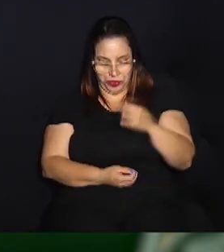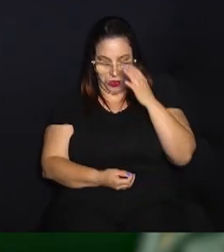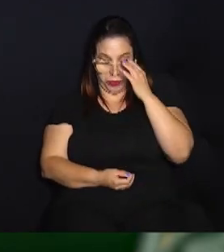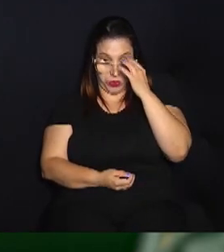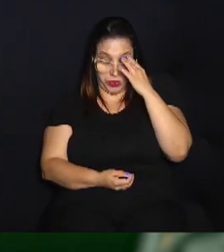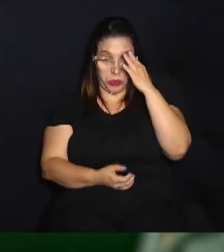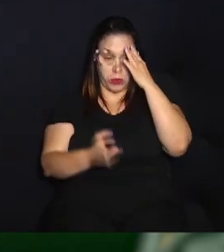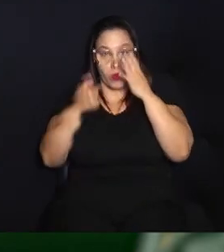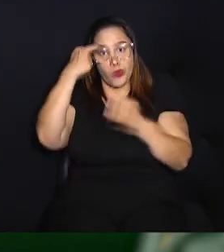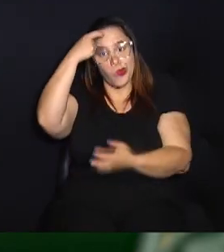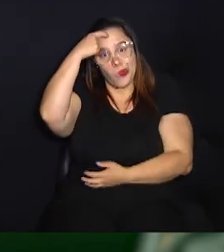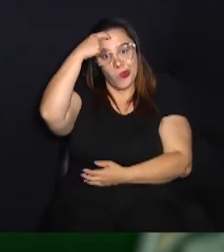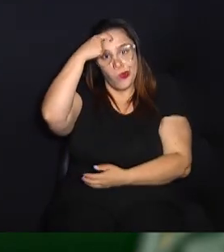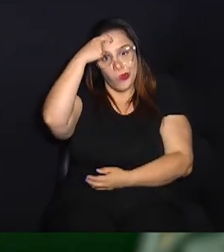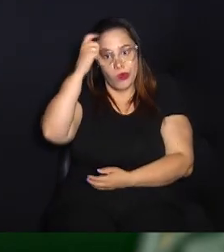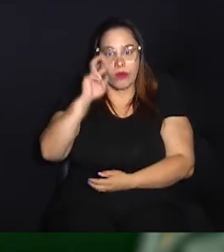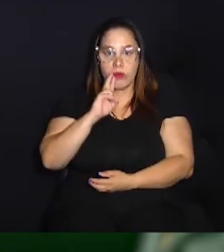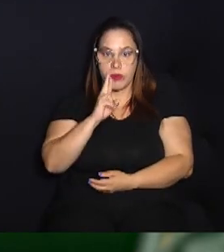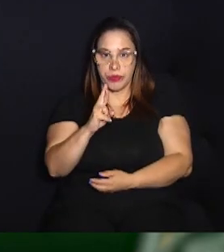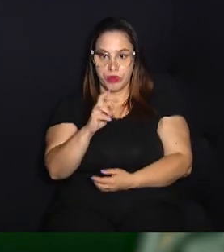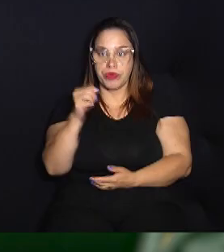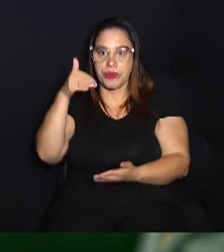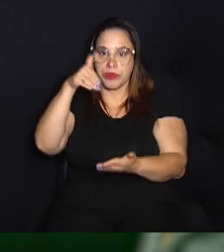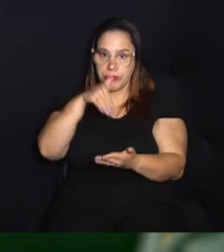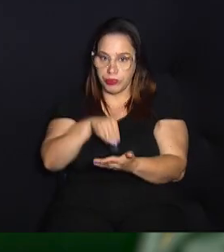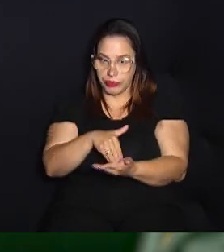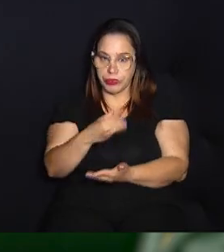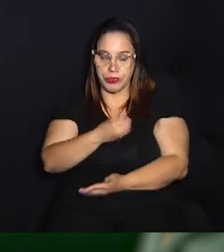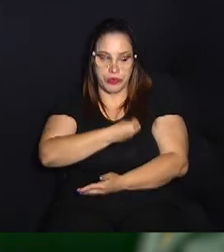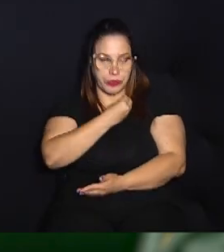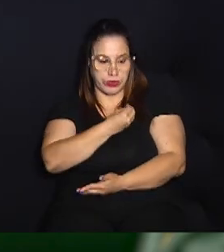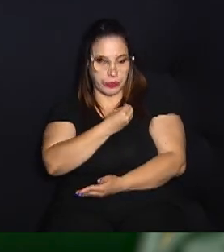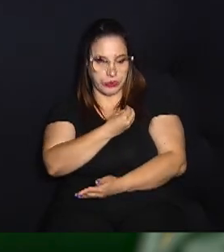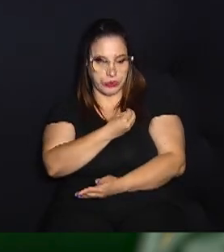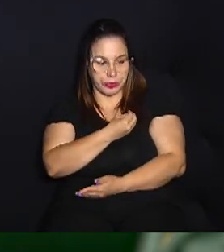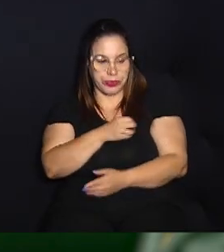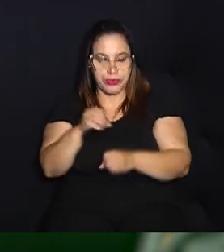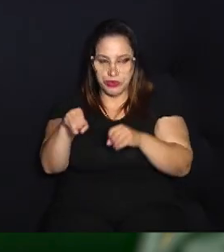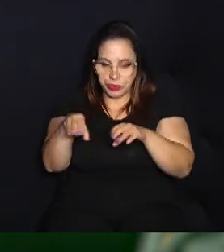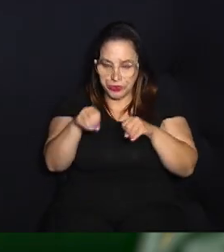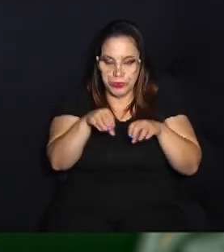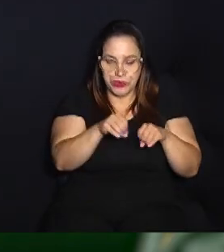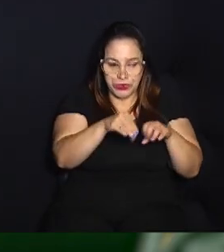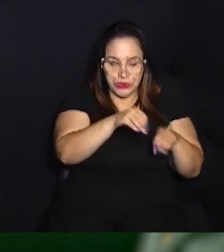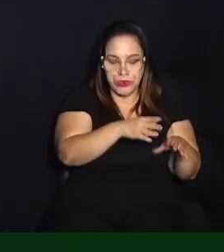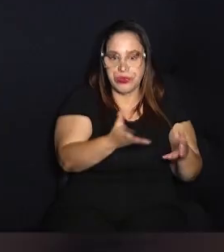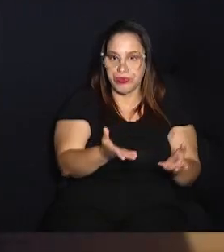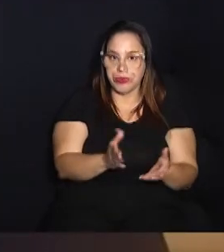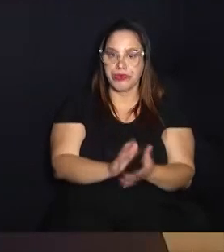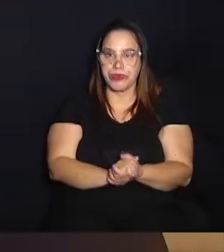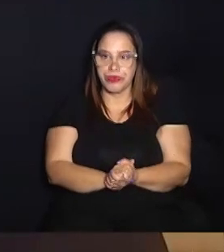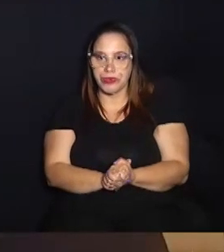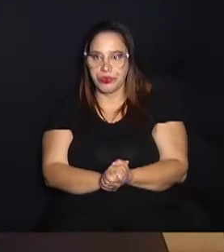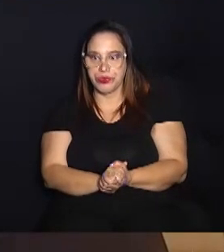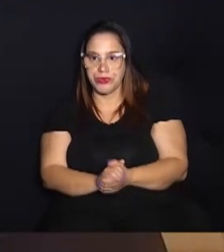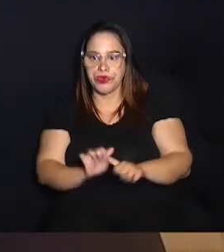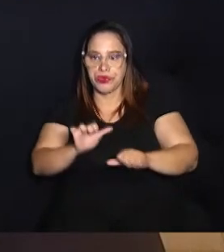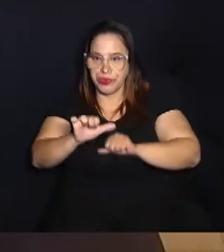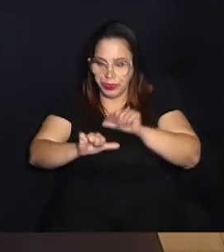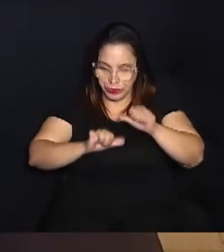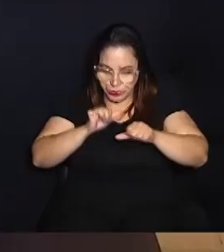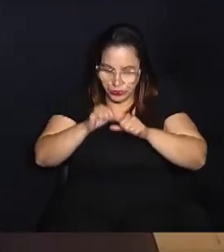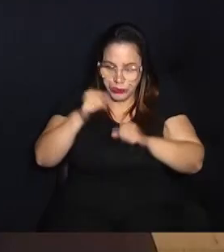a consciência da realidade na qual estão inseridos e por meio da educação, por meio da